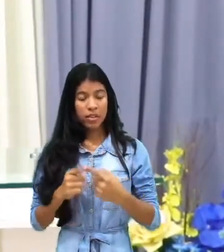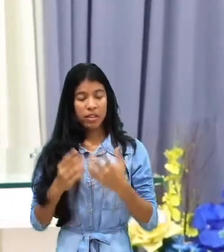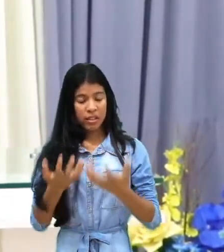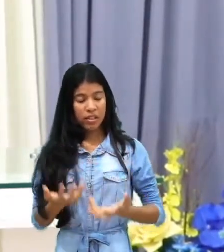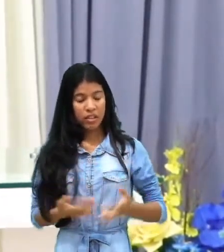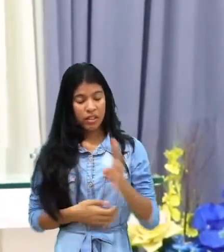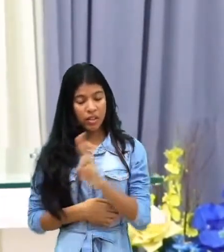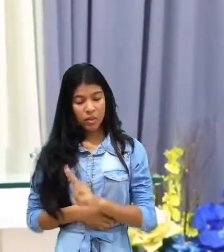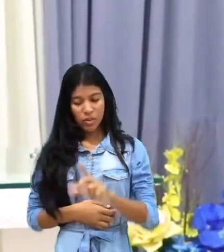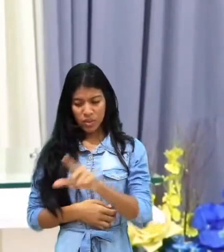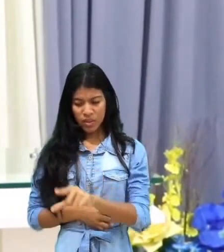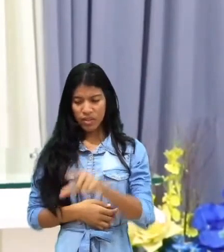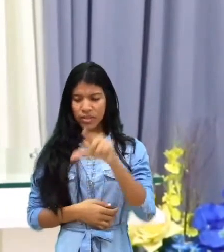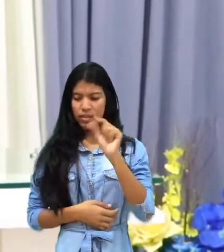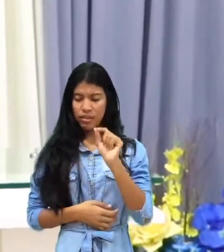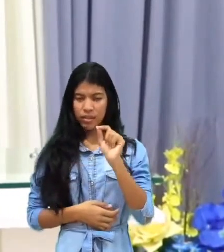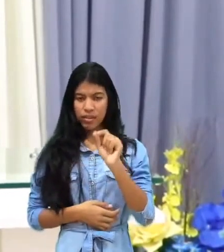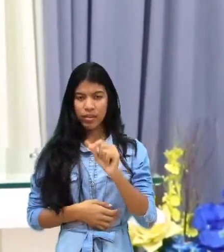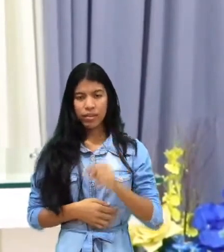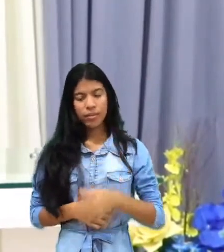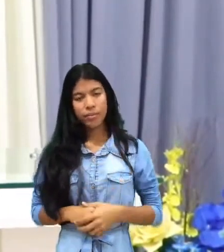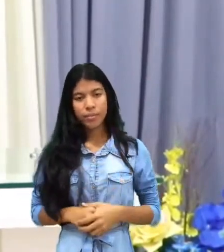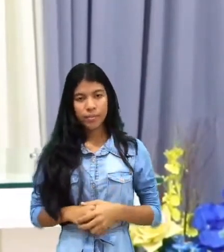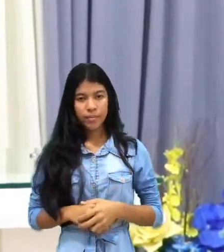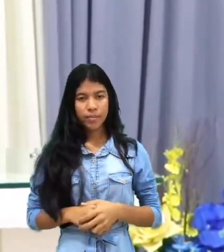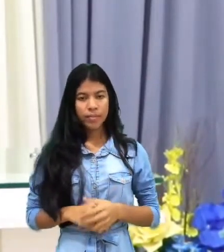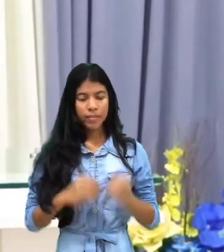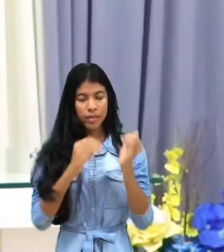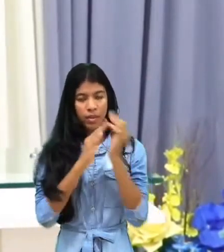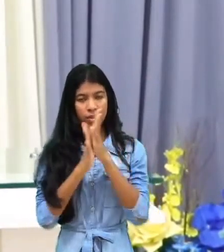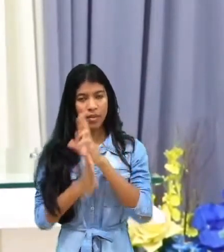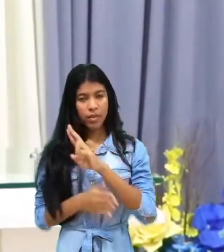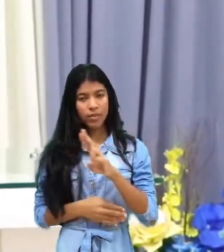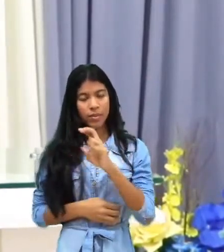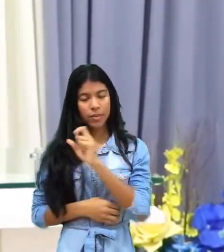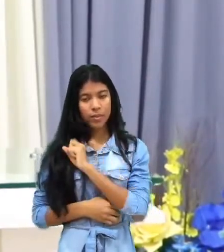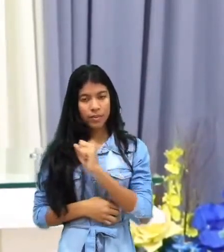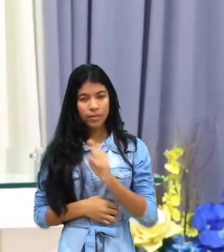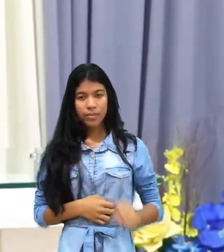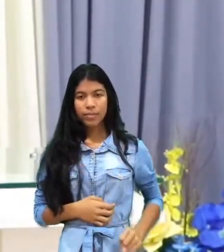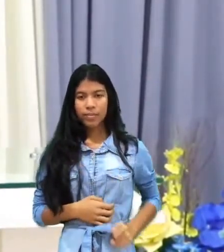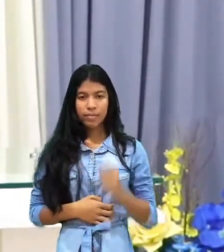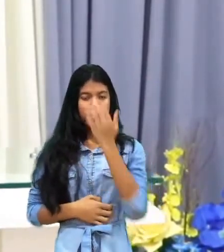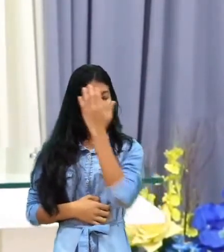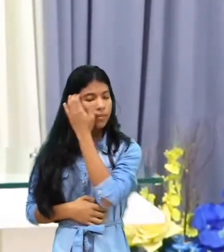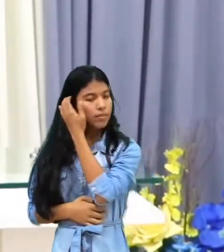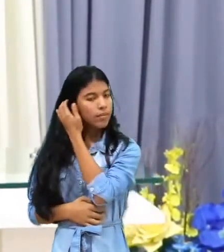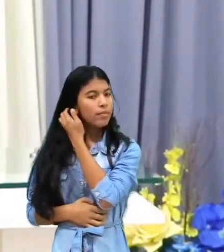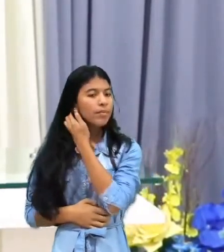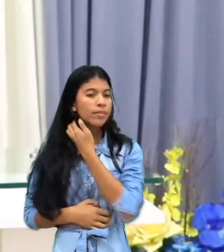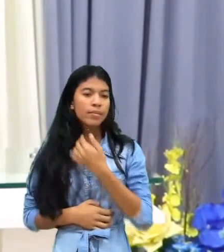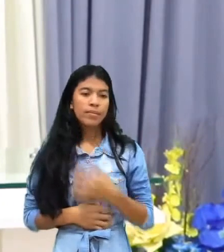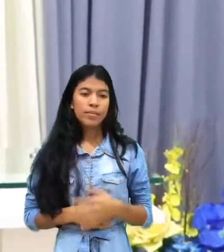aquele homem como instrumento. Aleluia, louvado seja o nome do Senhor.